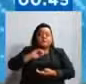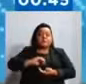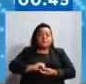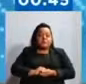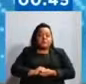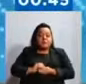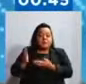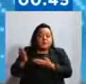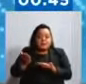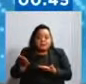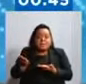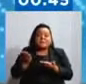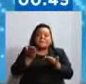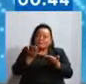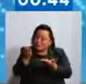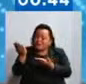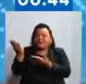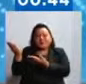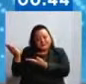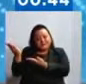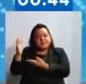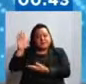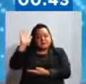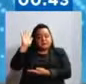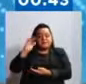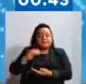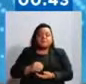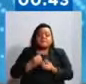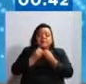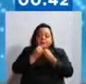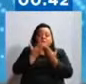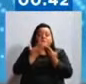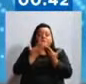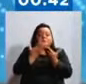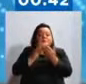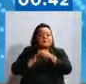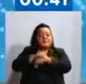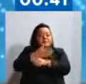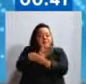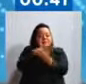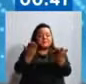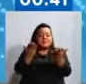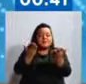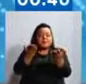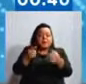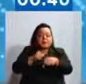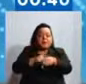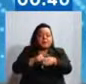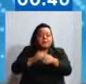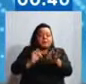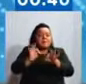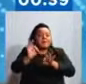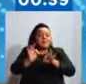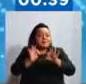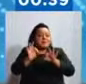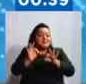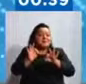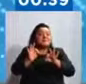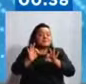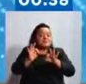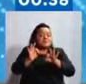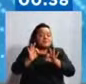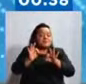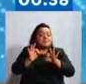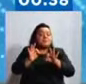Seja bem-vindo, candidato. Boa noite a todos. Estou nesse momento preparado para enfrentar